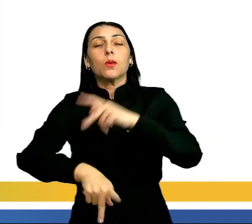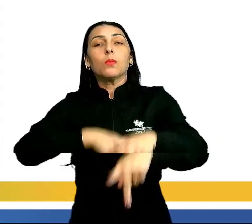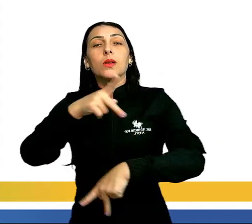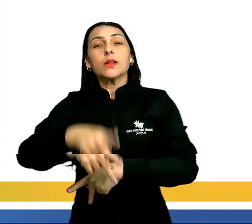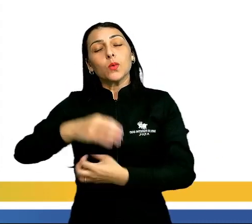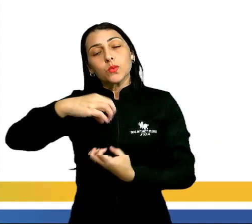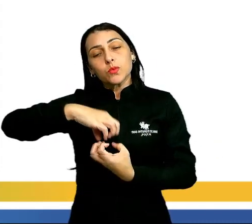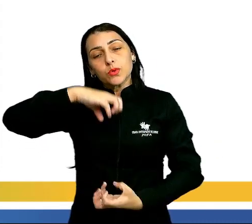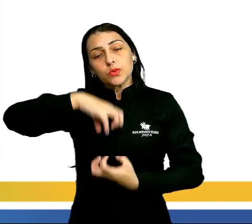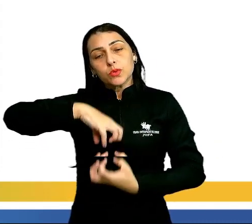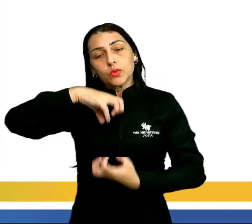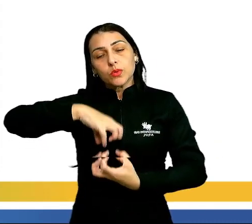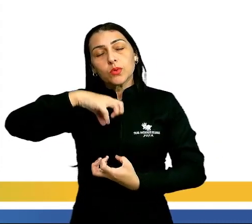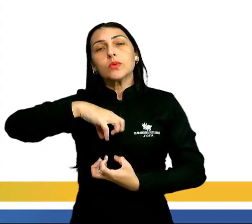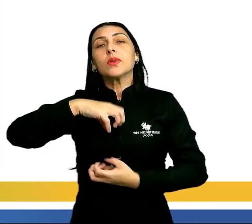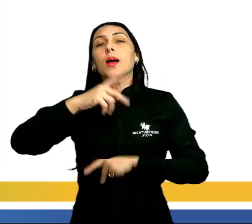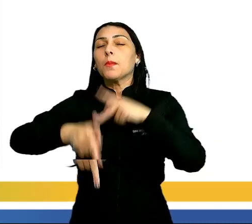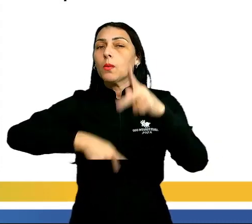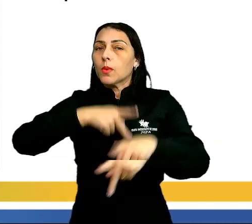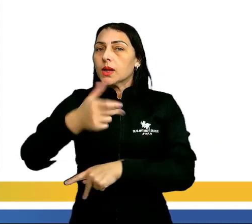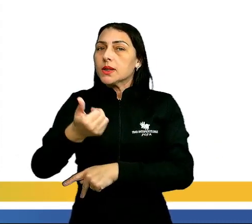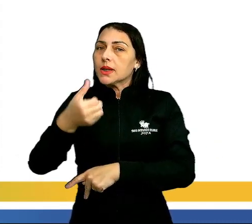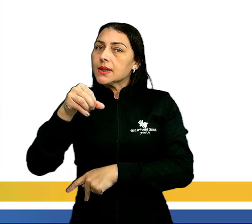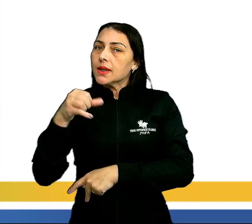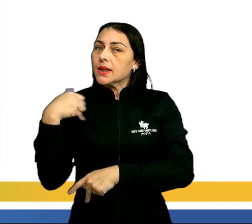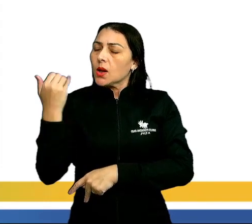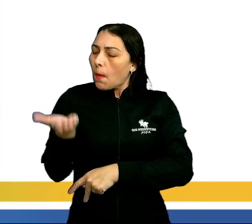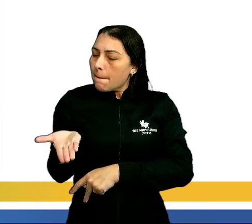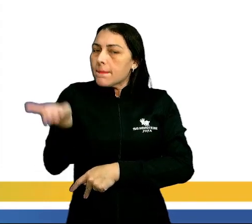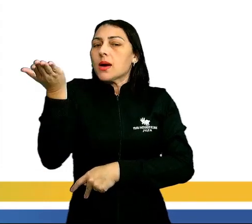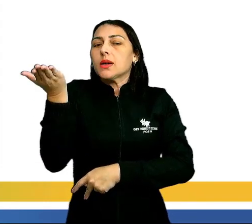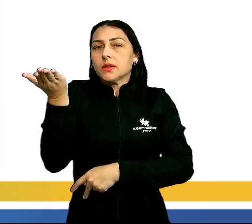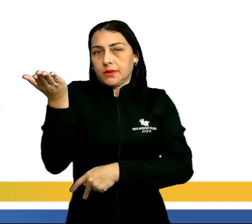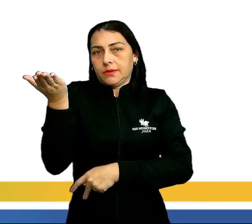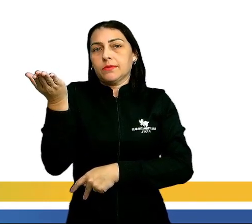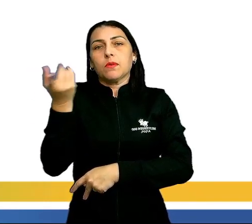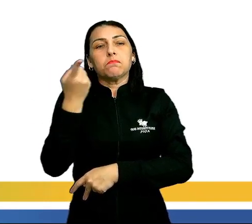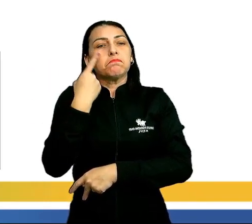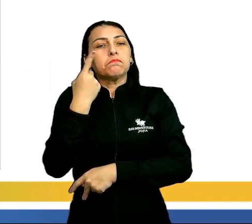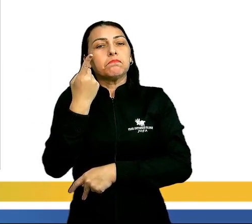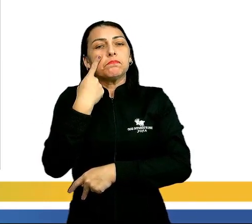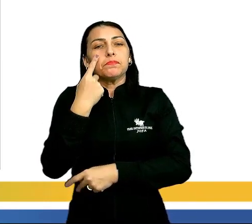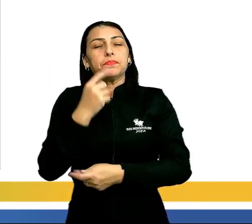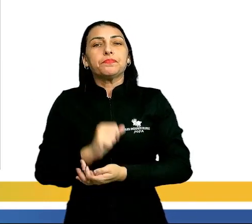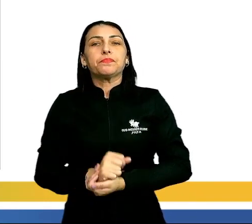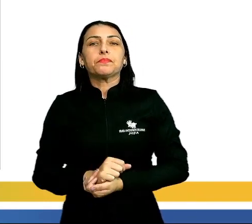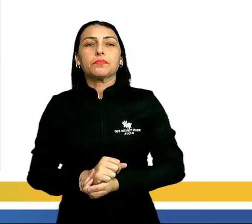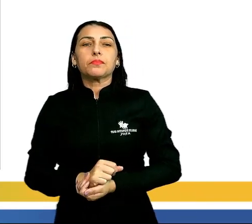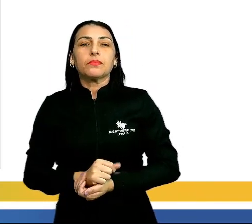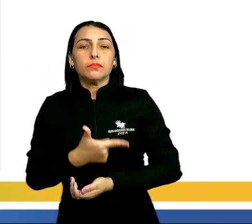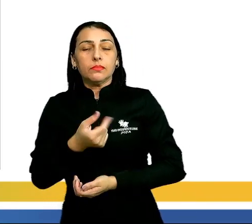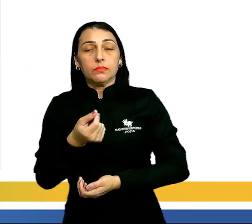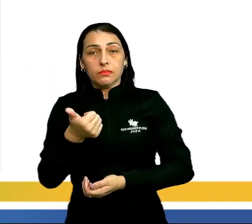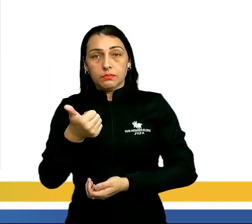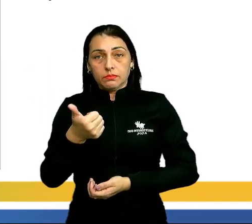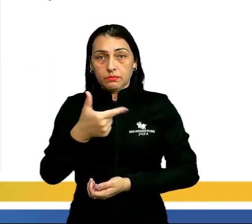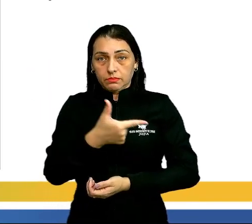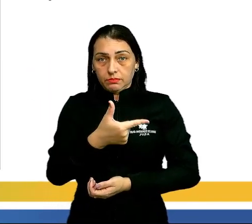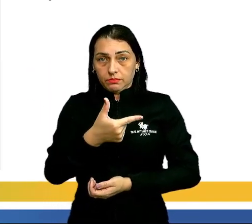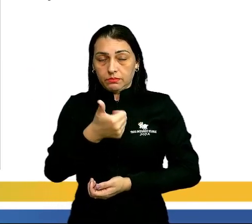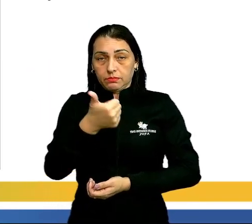população de idosos, que é a população de 60 anos ou mais. Então, olha que interessante.